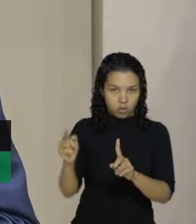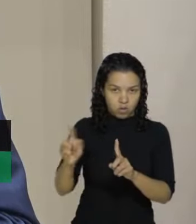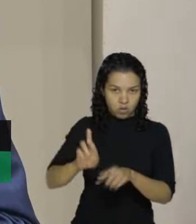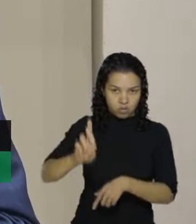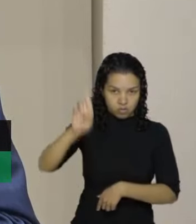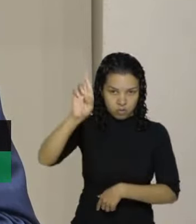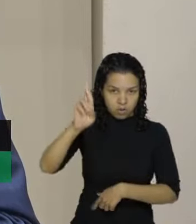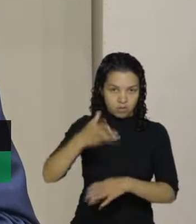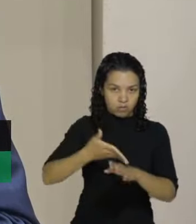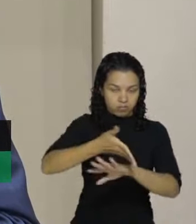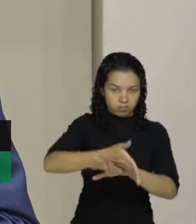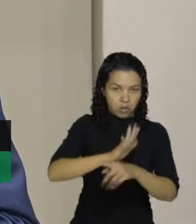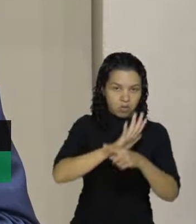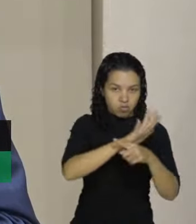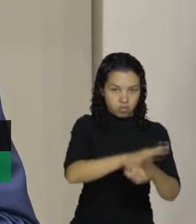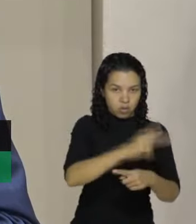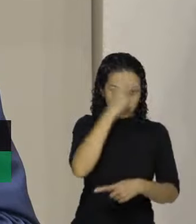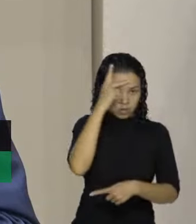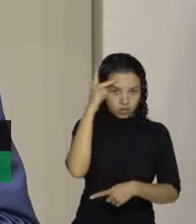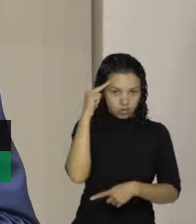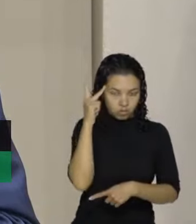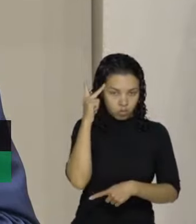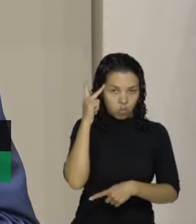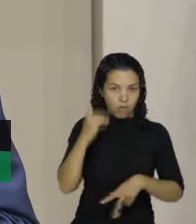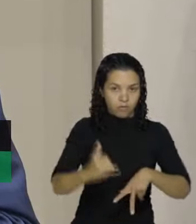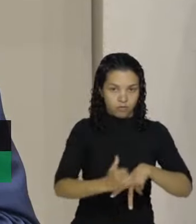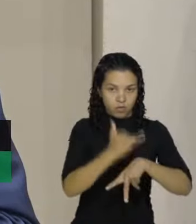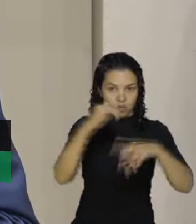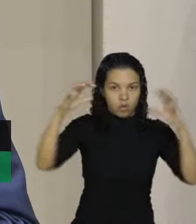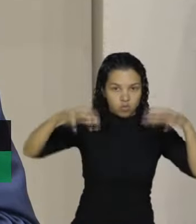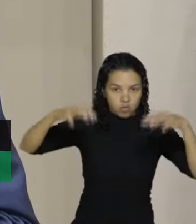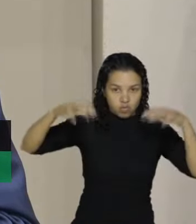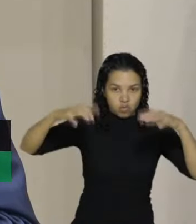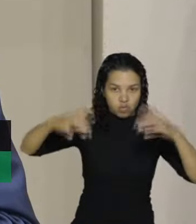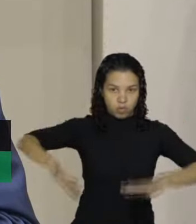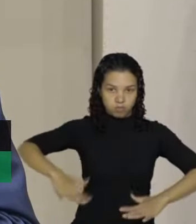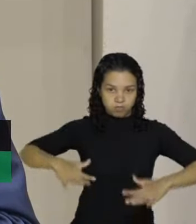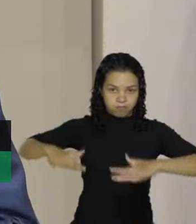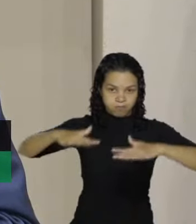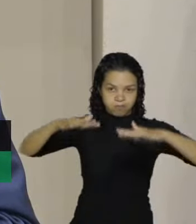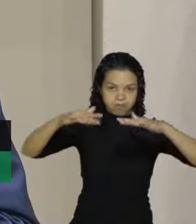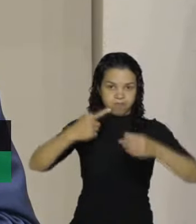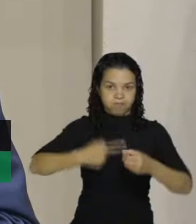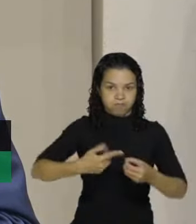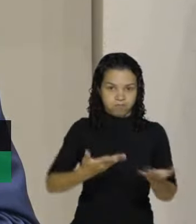resgate às vítimas das fortes chuvas que assolaram o município, em discussão.